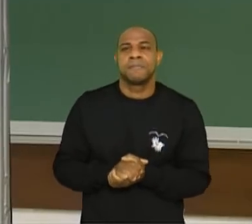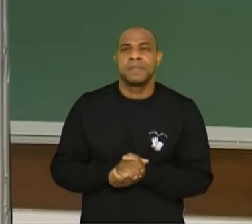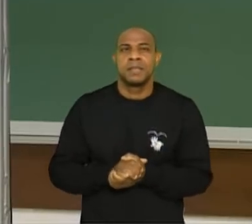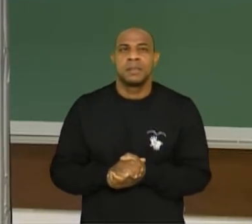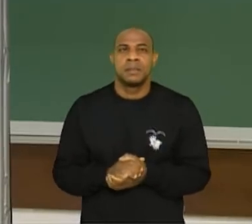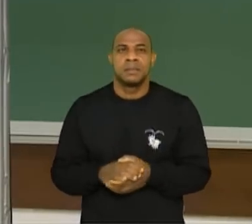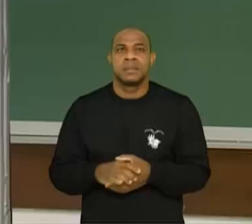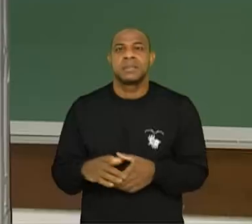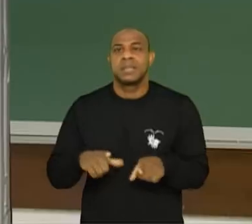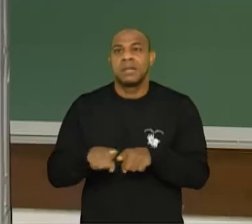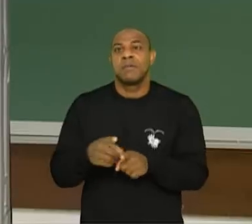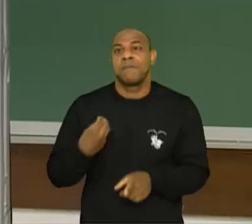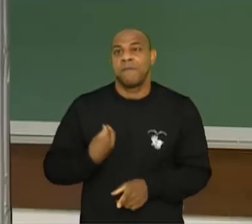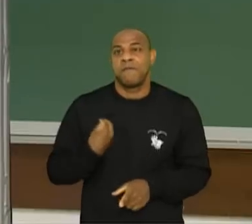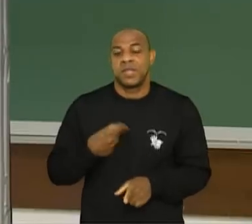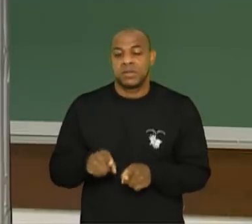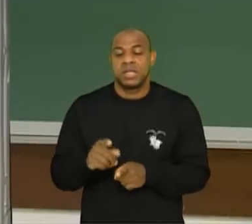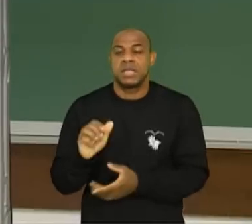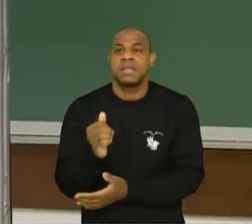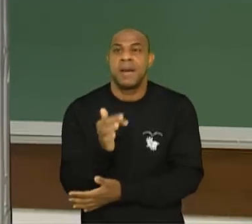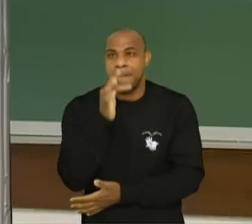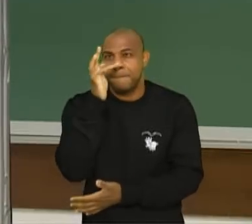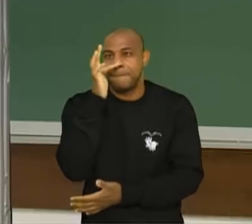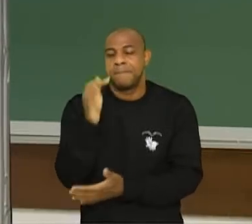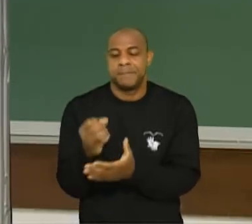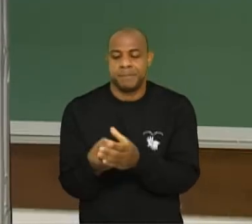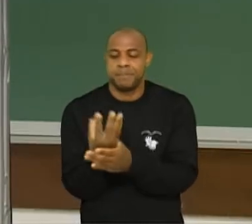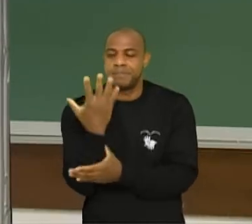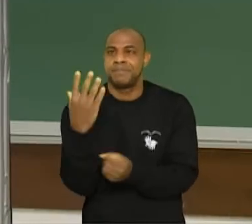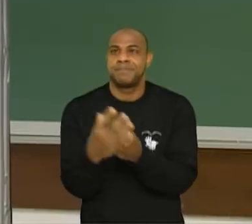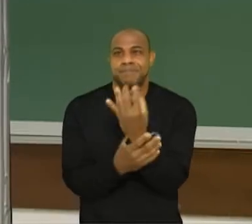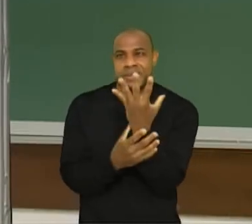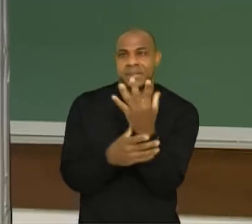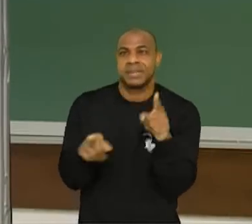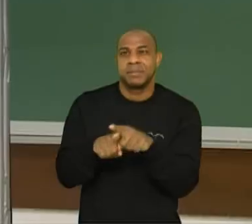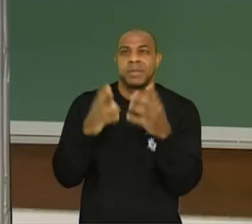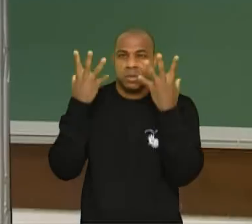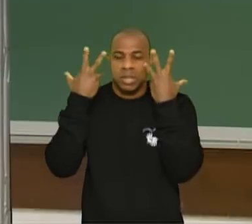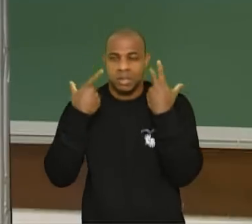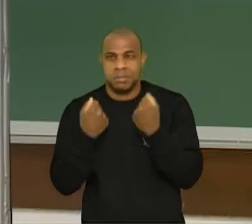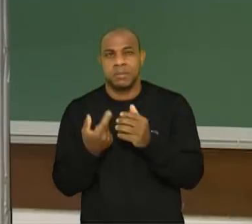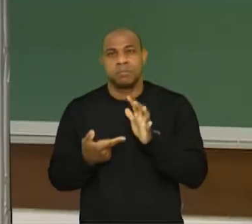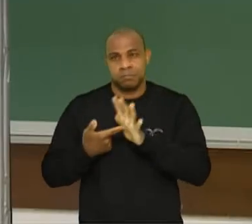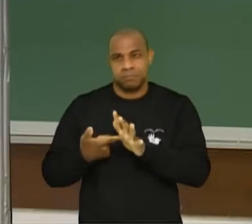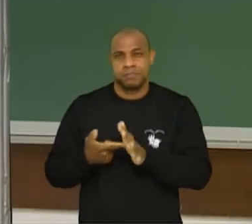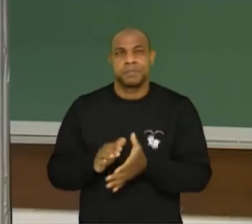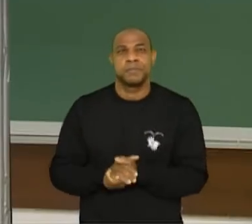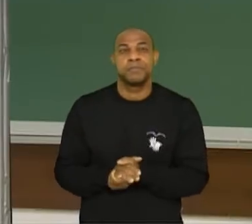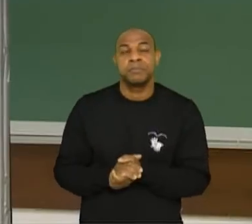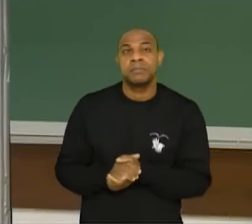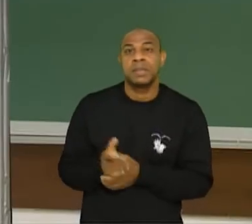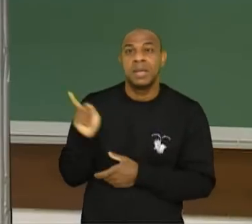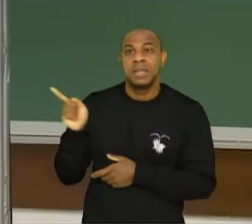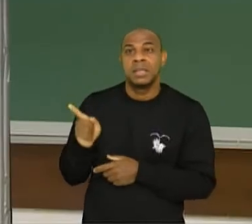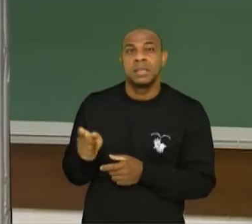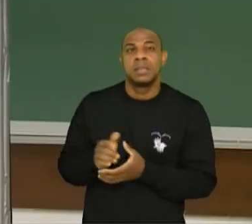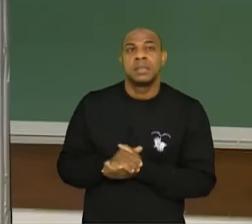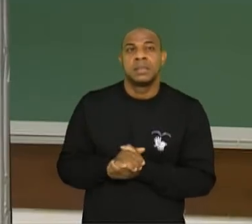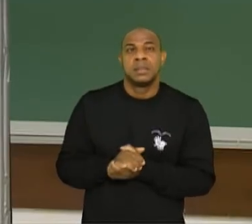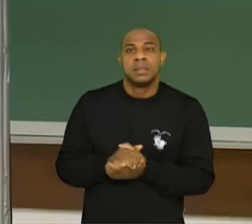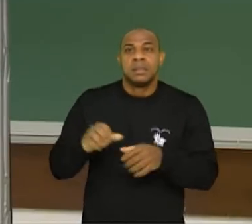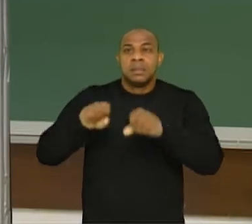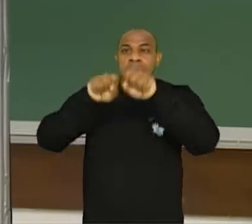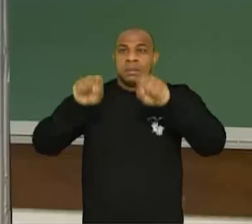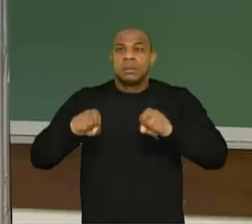de sobrevida daquela planta ou daquele animal. Beleza. Esses sistemas, a gente vai dizer assim, de um